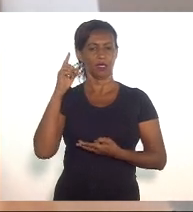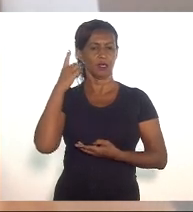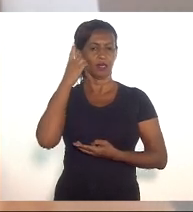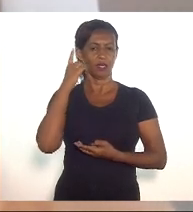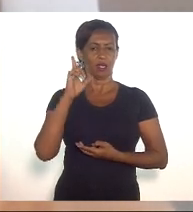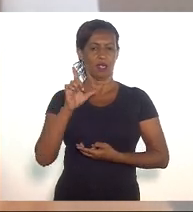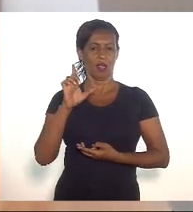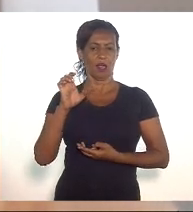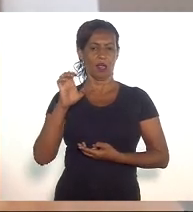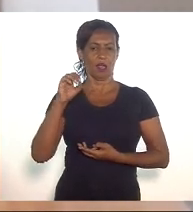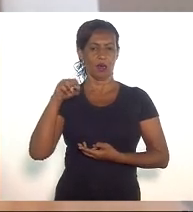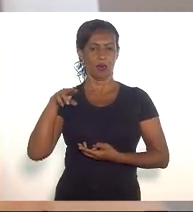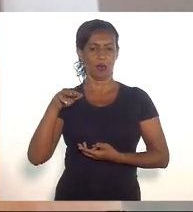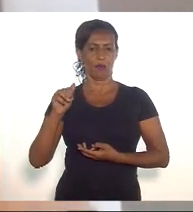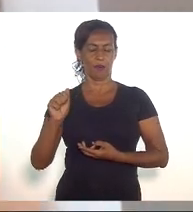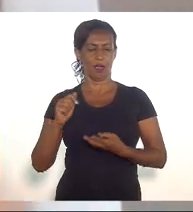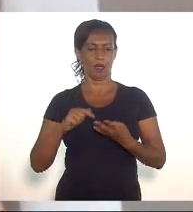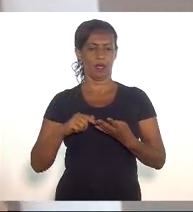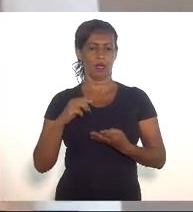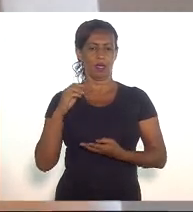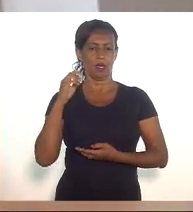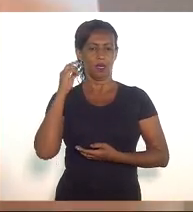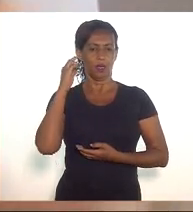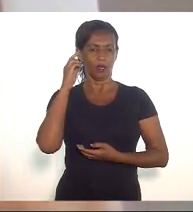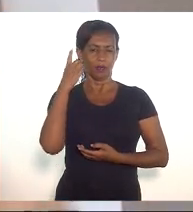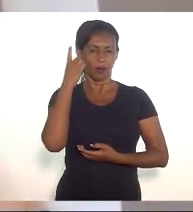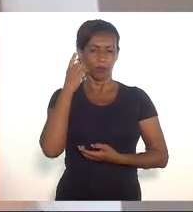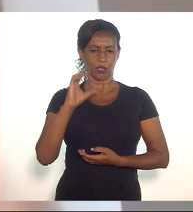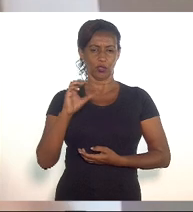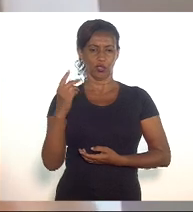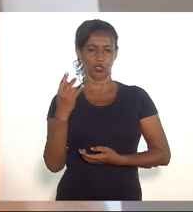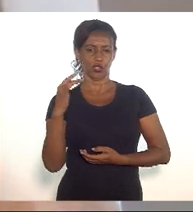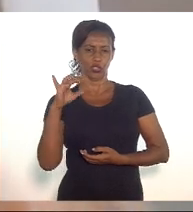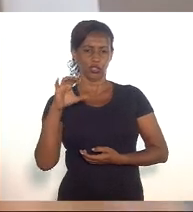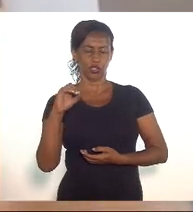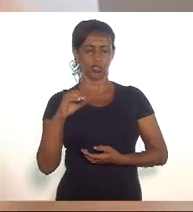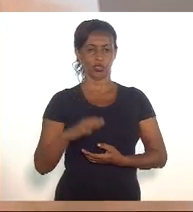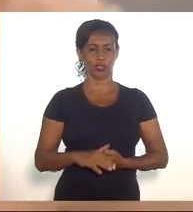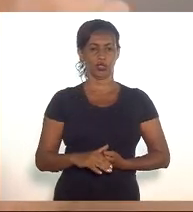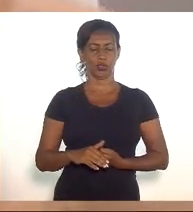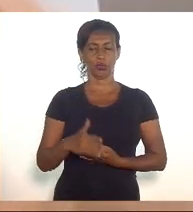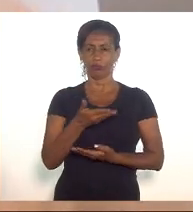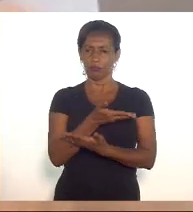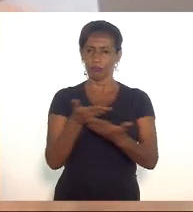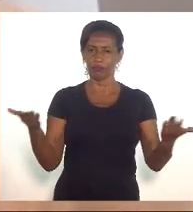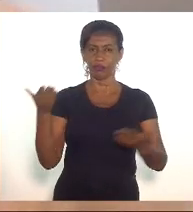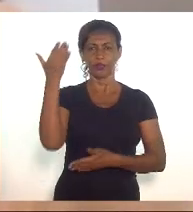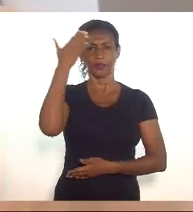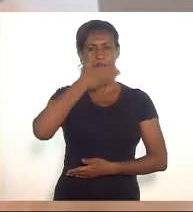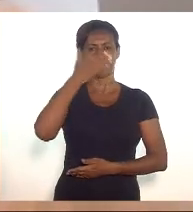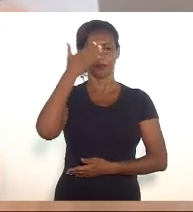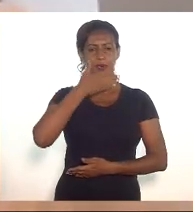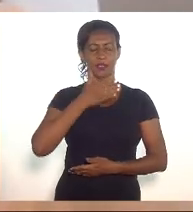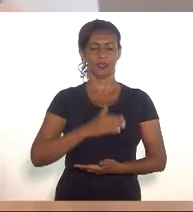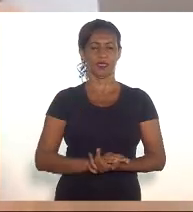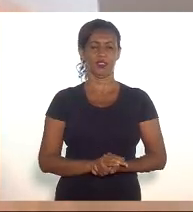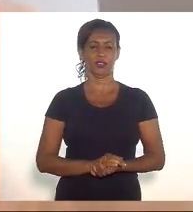deputado Alexandre Freitas e deputado Chico Machado, senhores presentes,